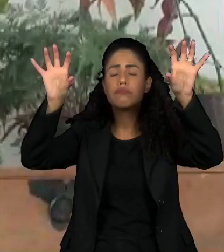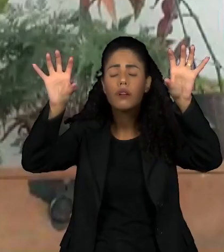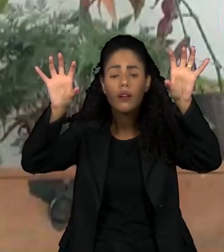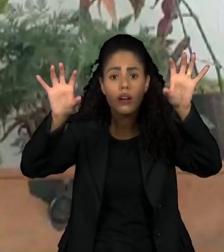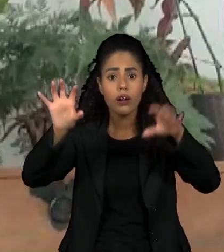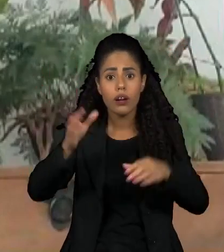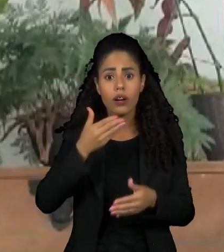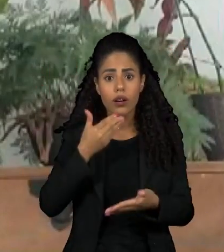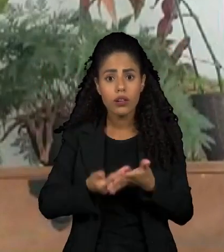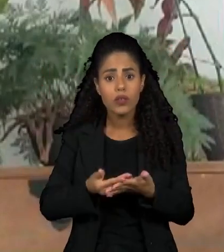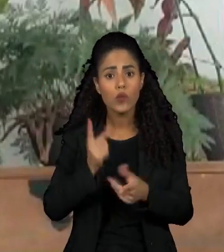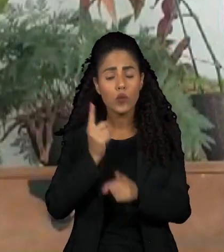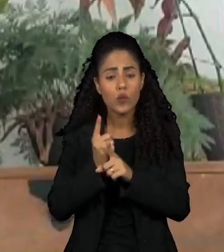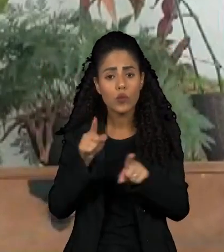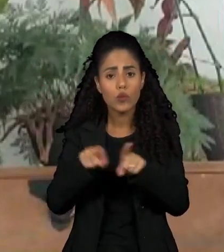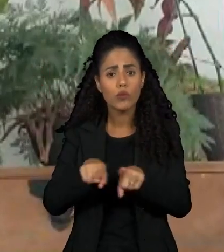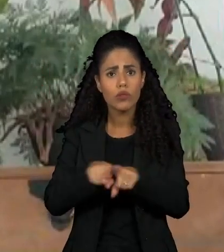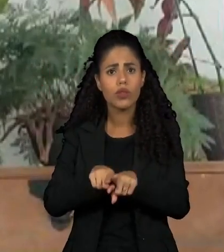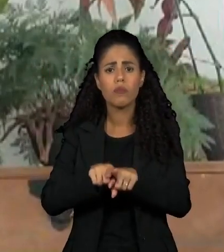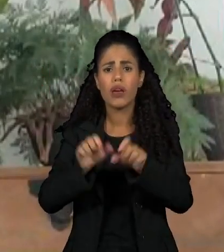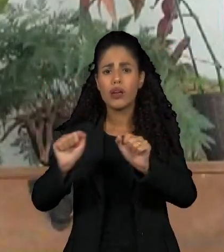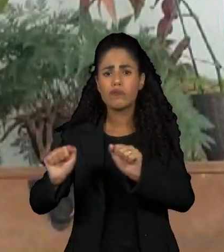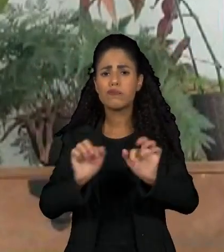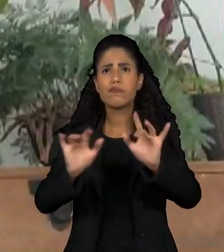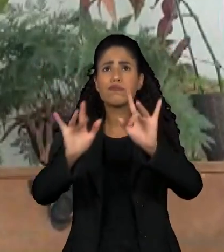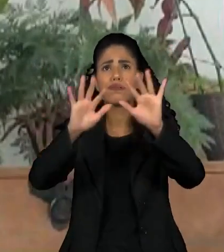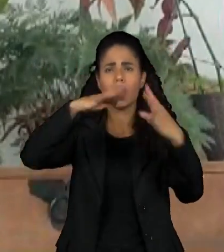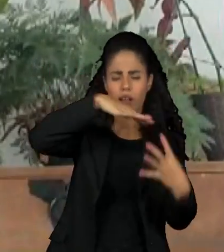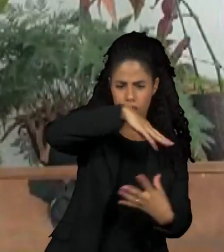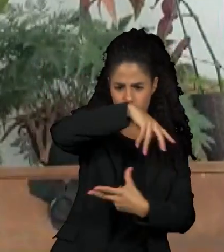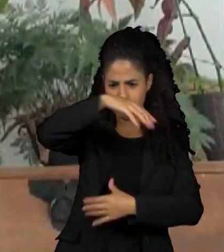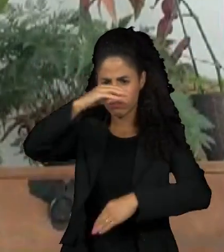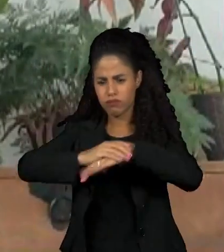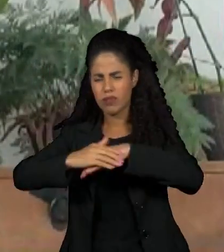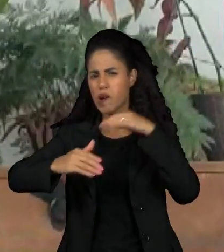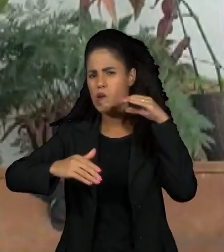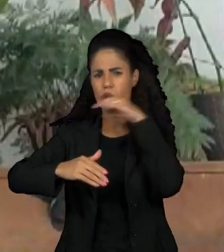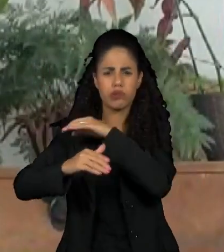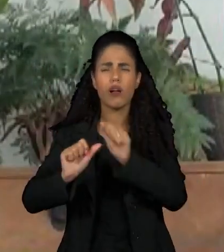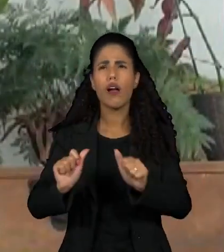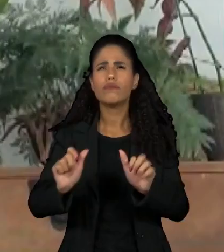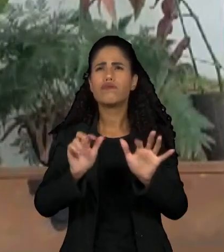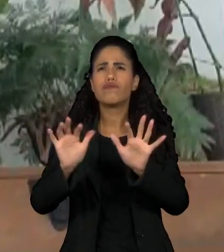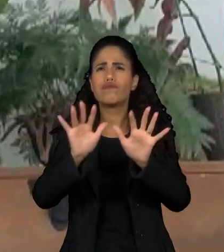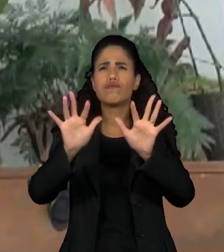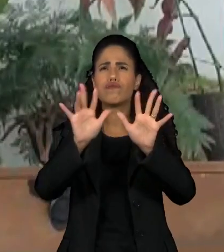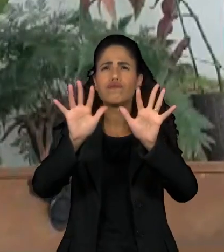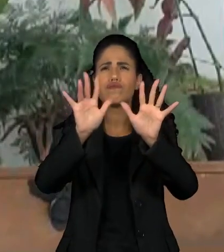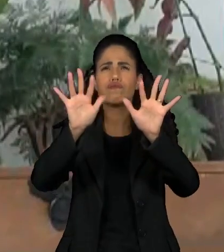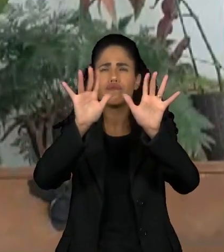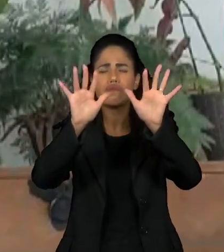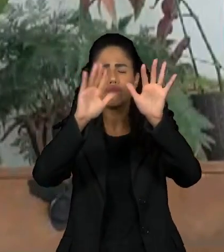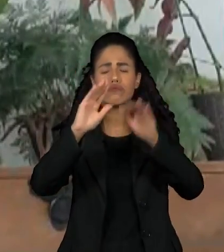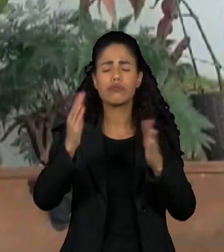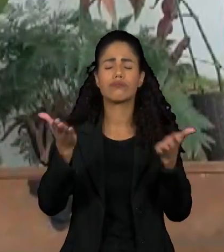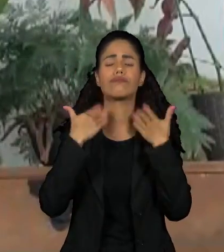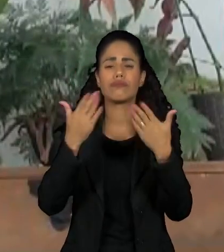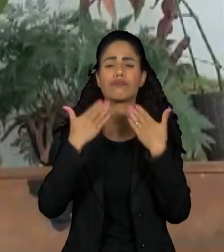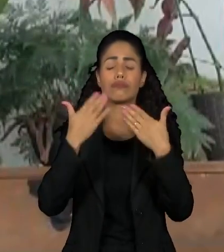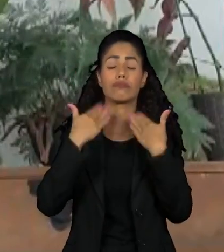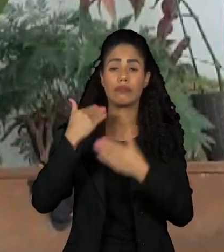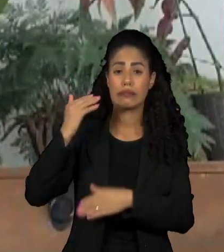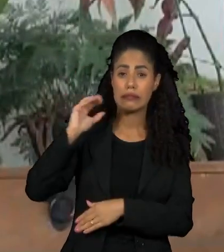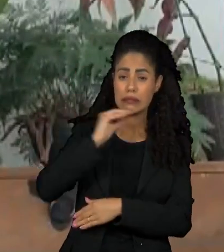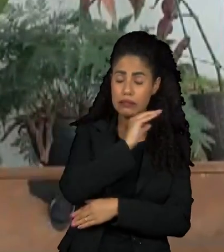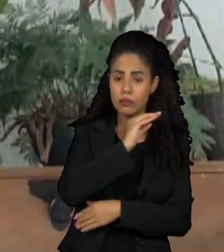plásticas, liberando mais gases de efeito estufa, porque com a incidência dos raios ultravioleta, eles acabam se